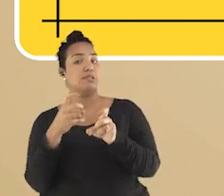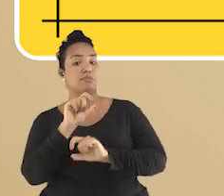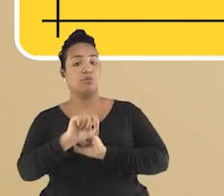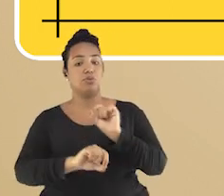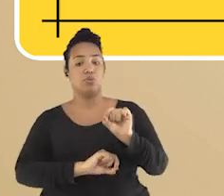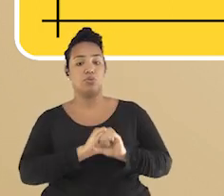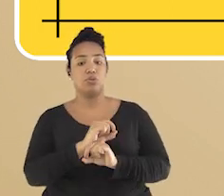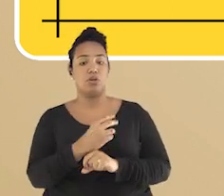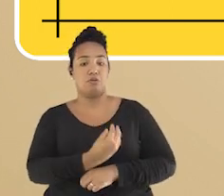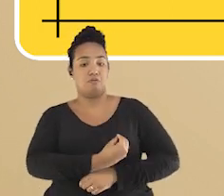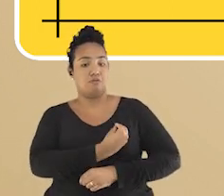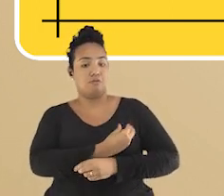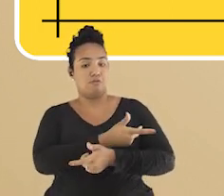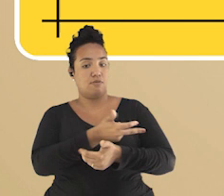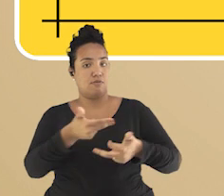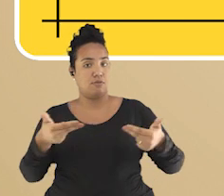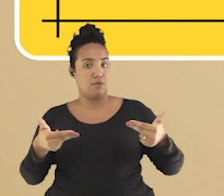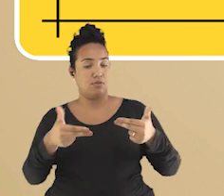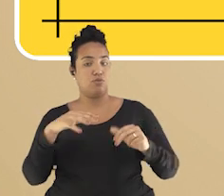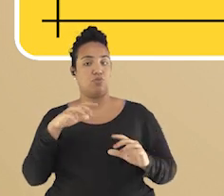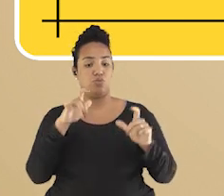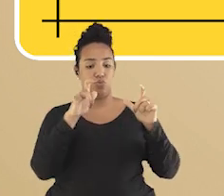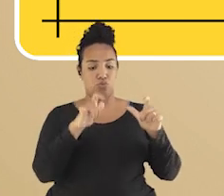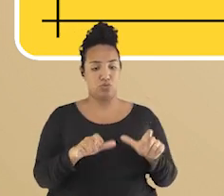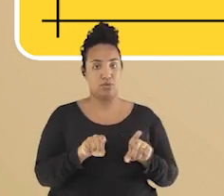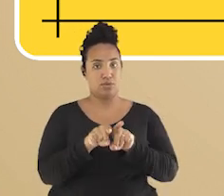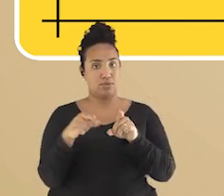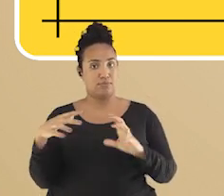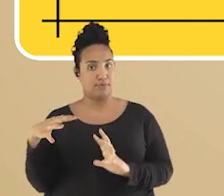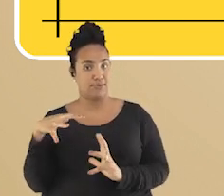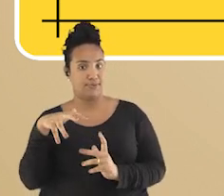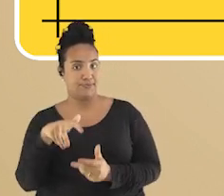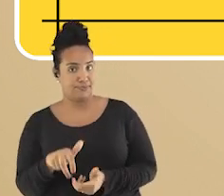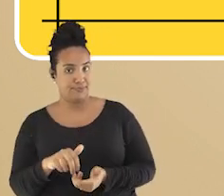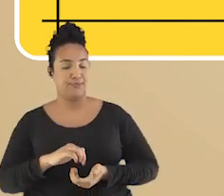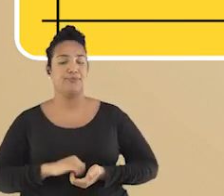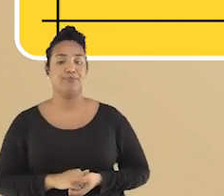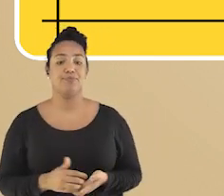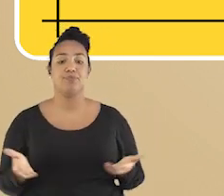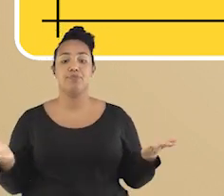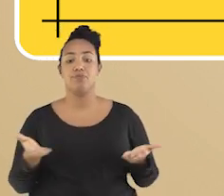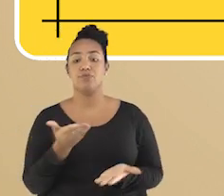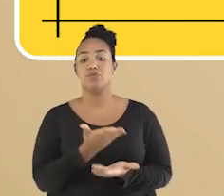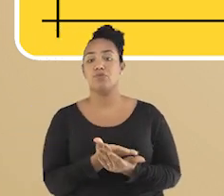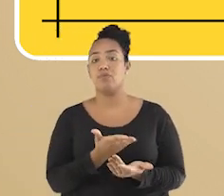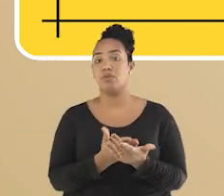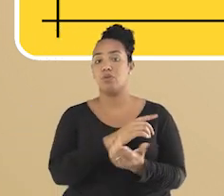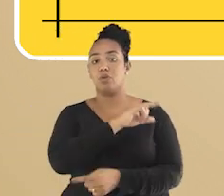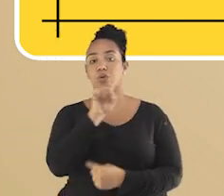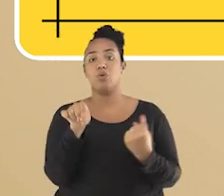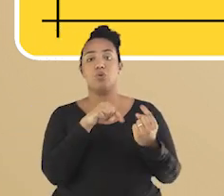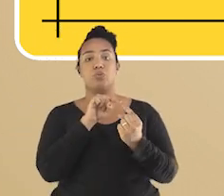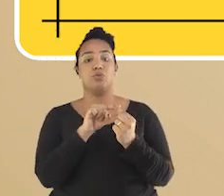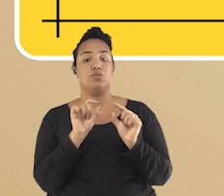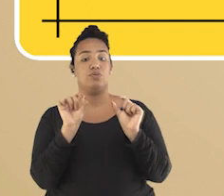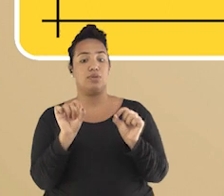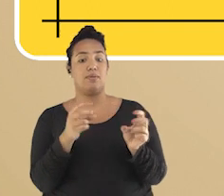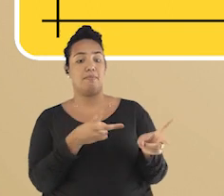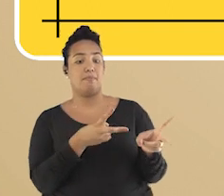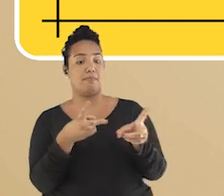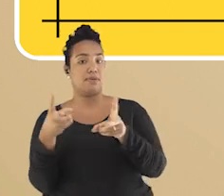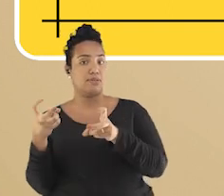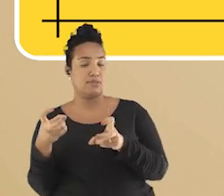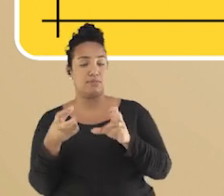transformações da biodiversidade local e do mundo. E o objetivo da aula é identificar e diferenciar